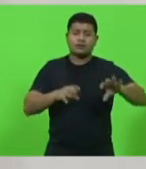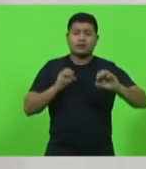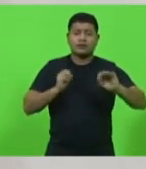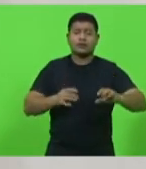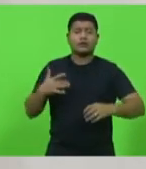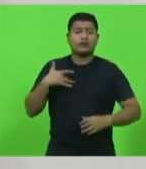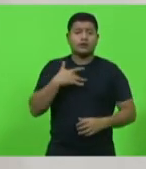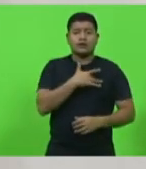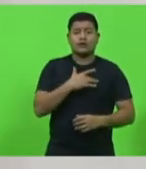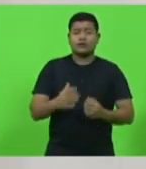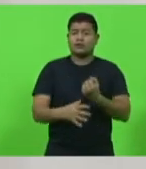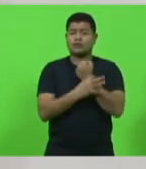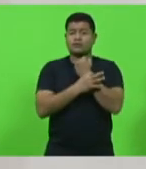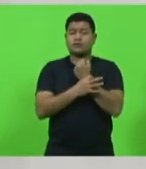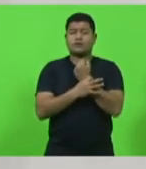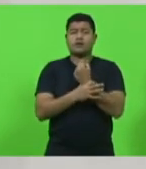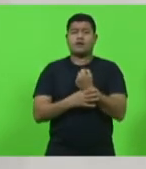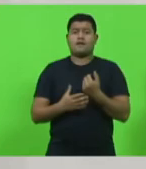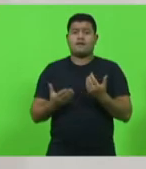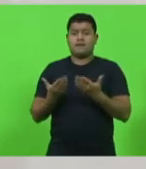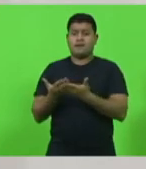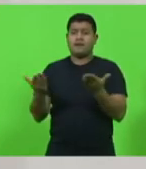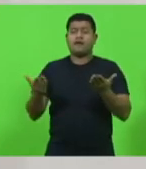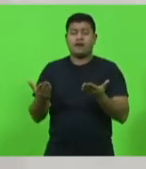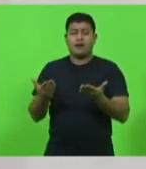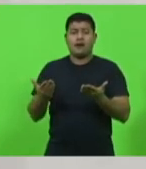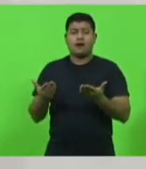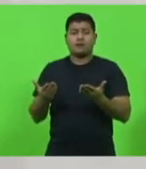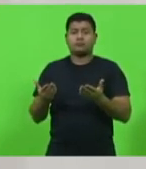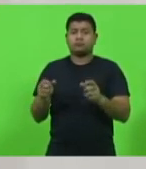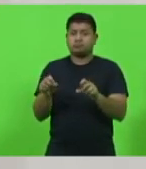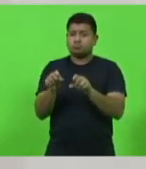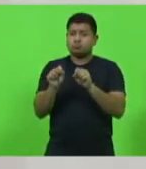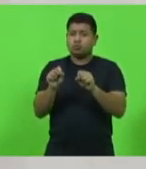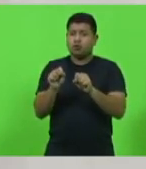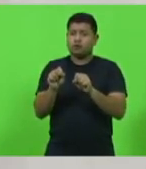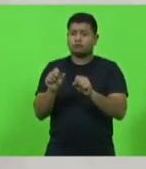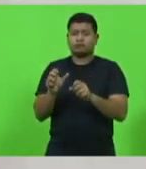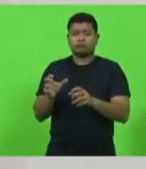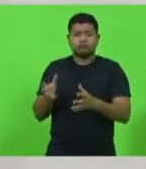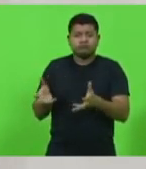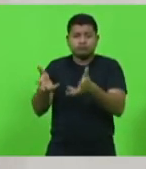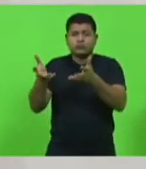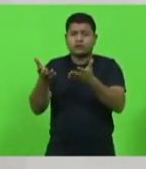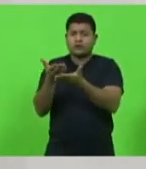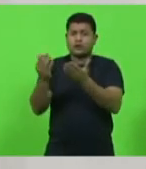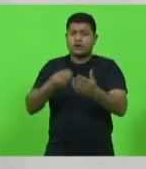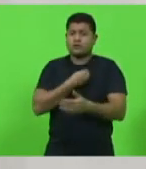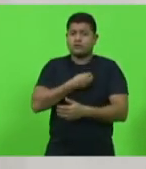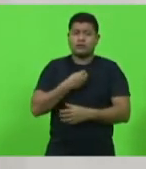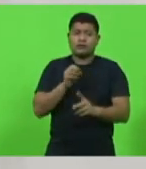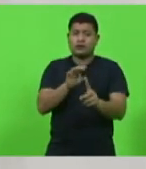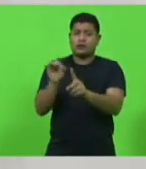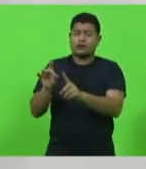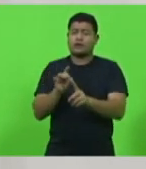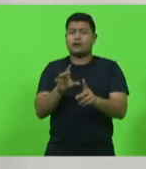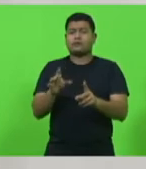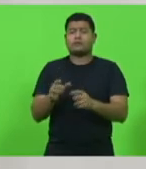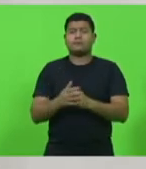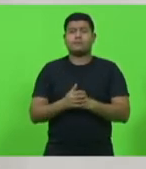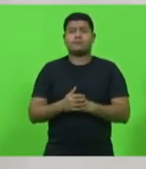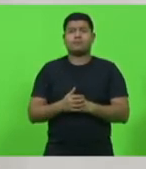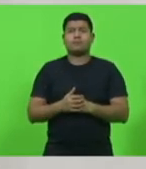segurança, mexe com a vida das pessoas, inclusive com o seu patrimônio. E